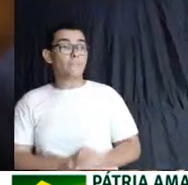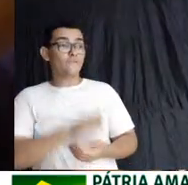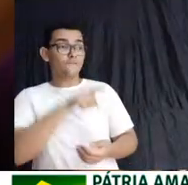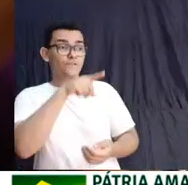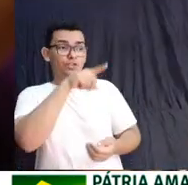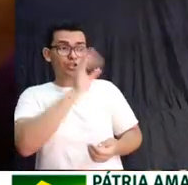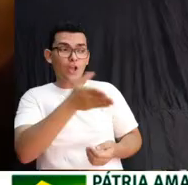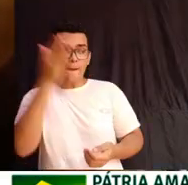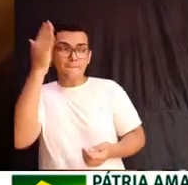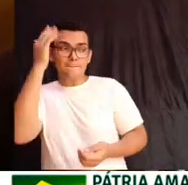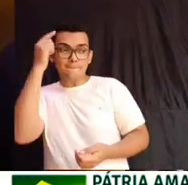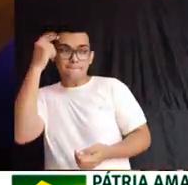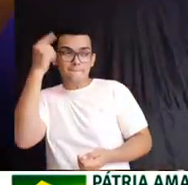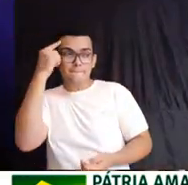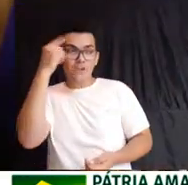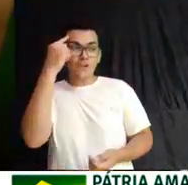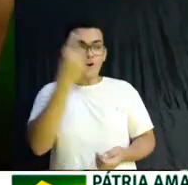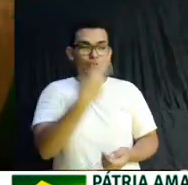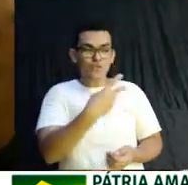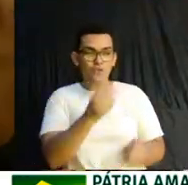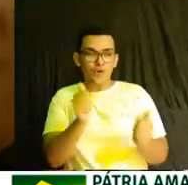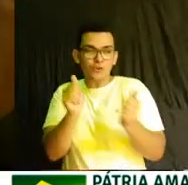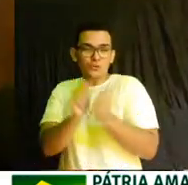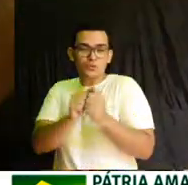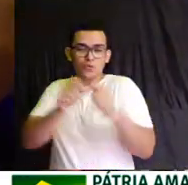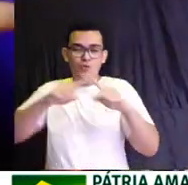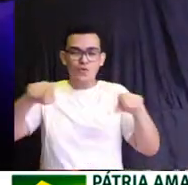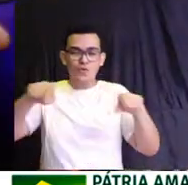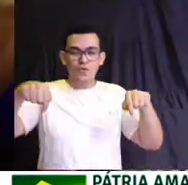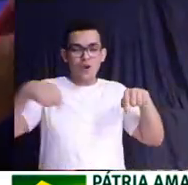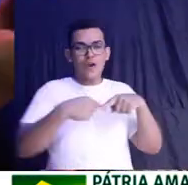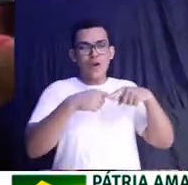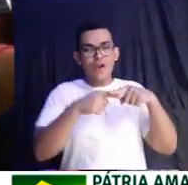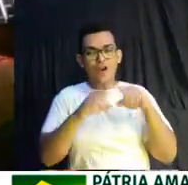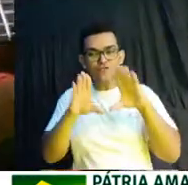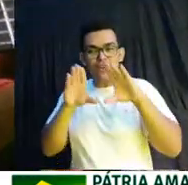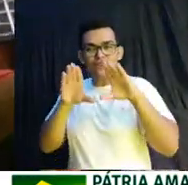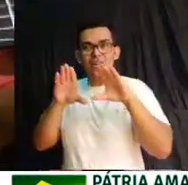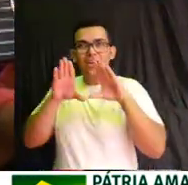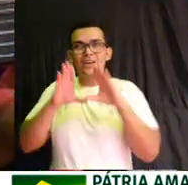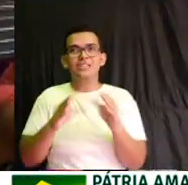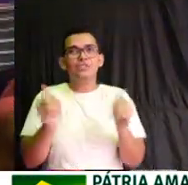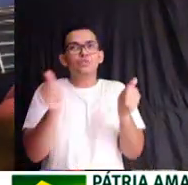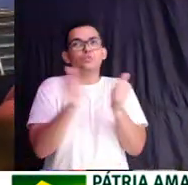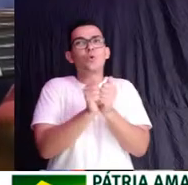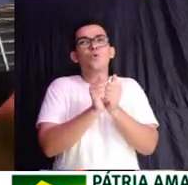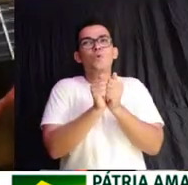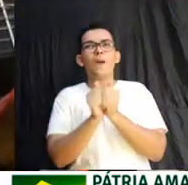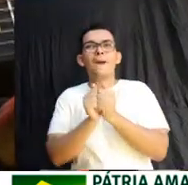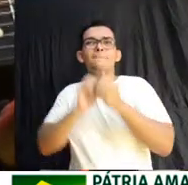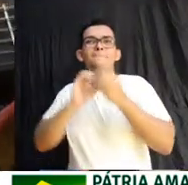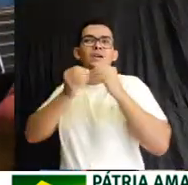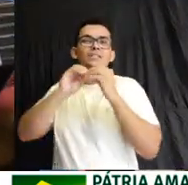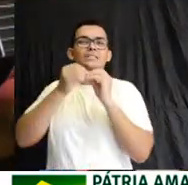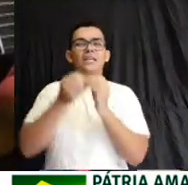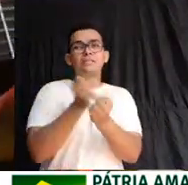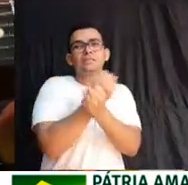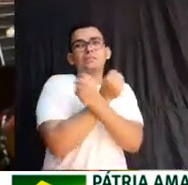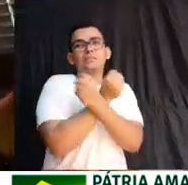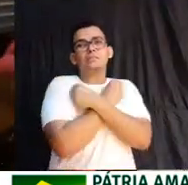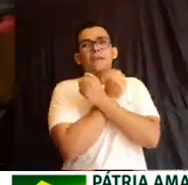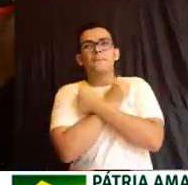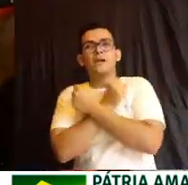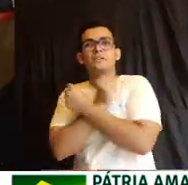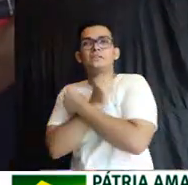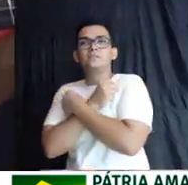E já pensou o ar-condicionado que já a gente suando, a TV no volume mais alto que a